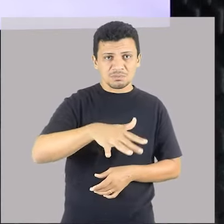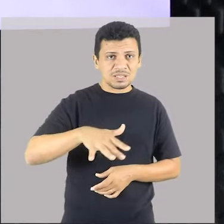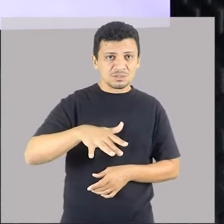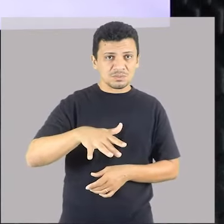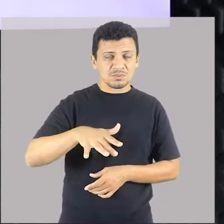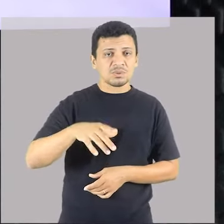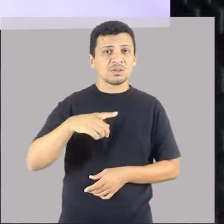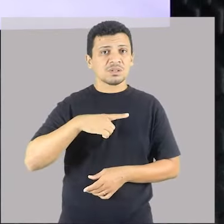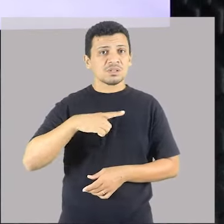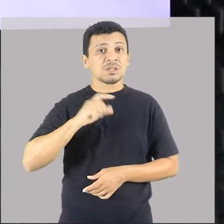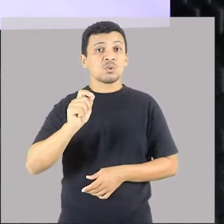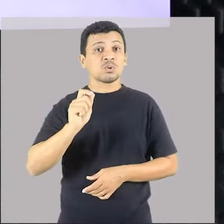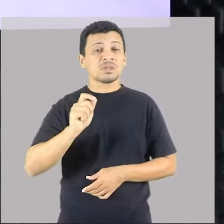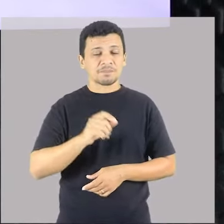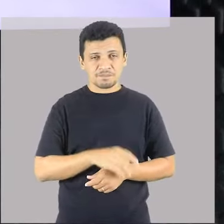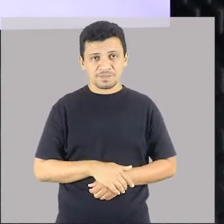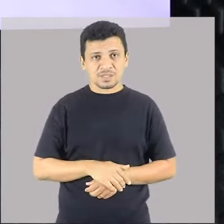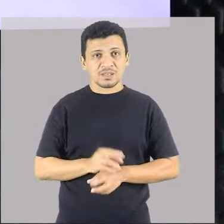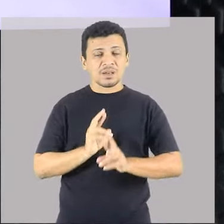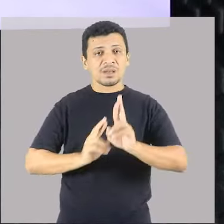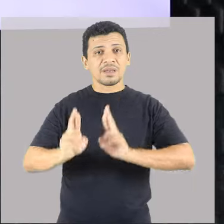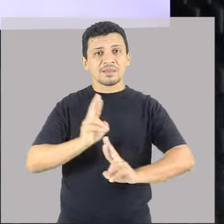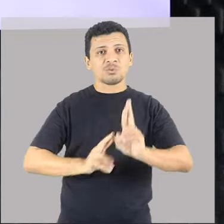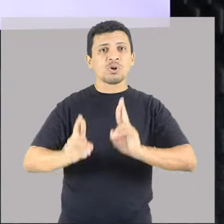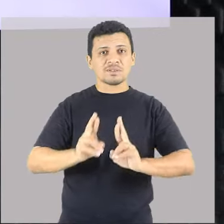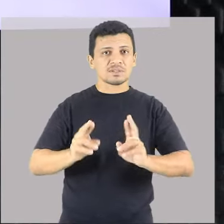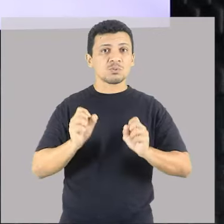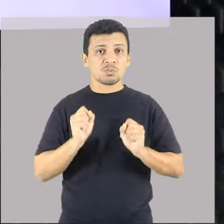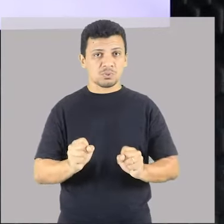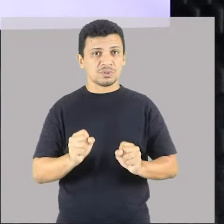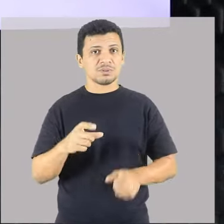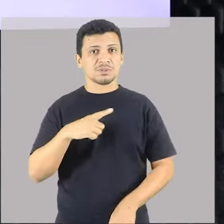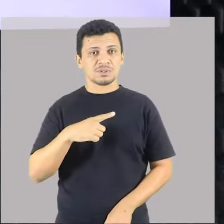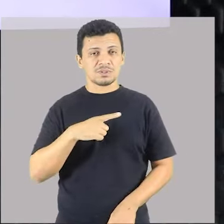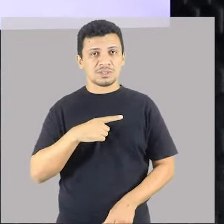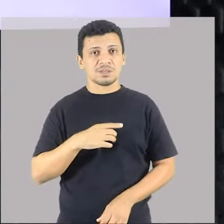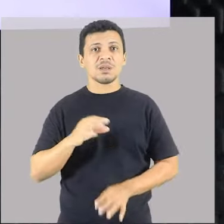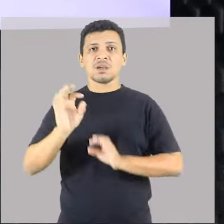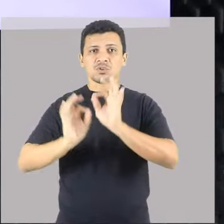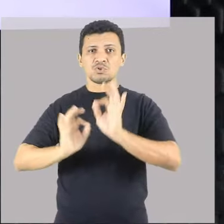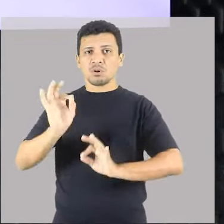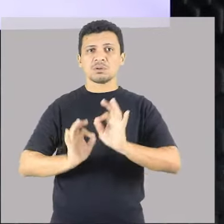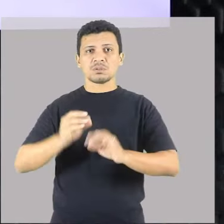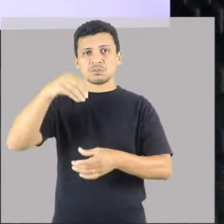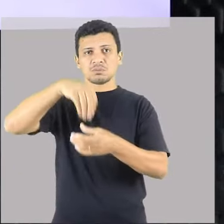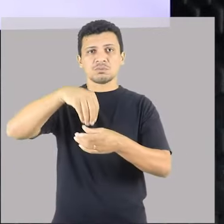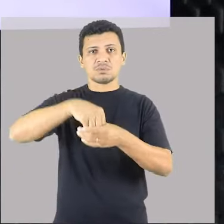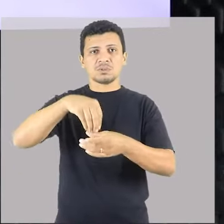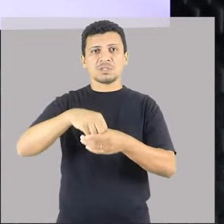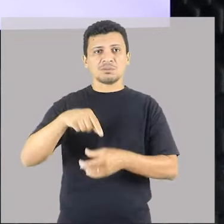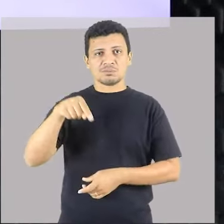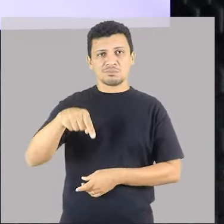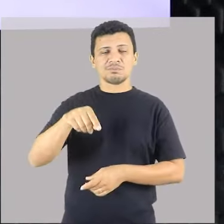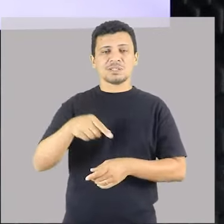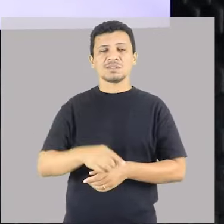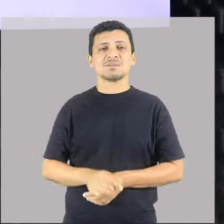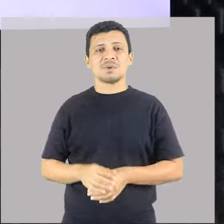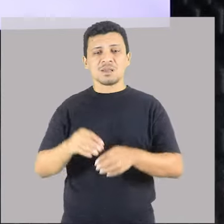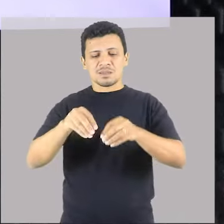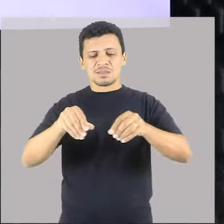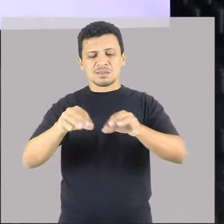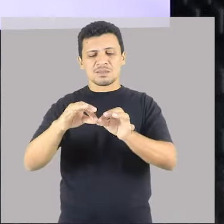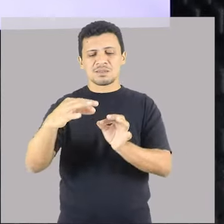fronteiras Tá certo existe uma relação de poder existe uma relação de ordem dentro desse território vamos pegar por